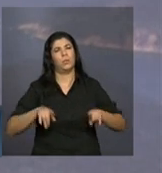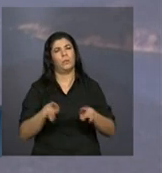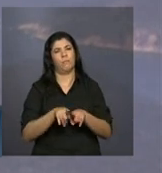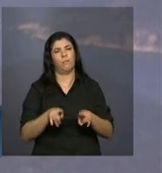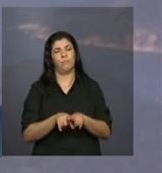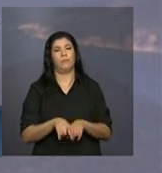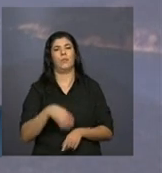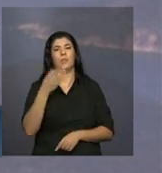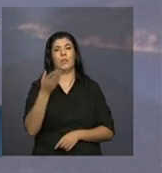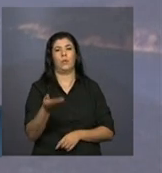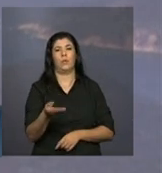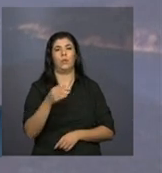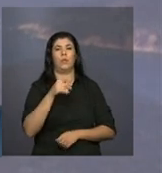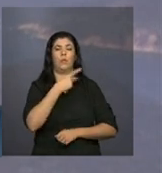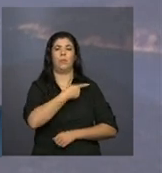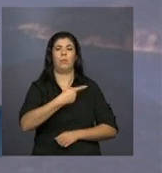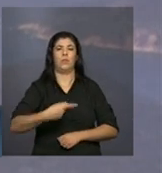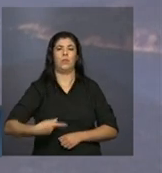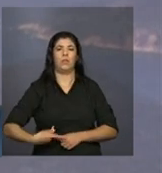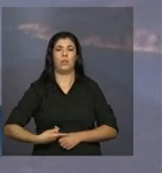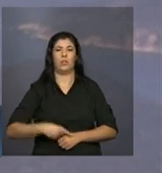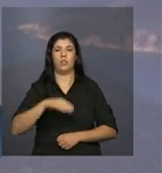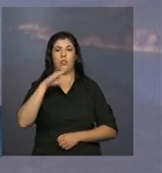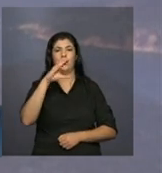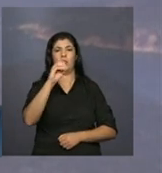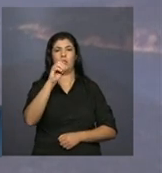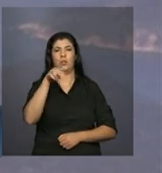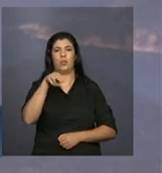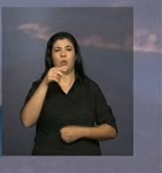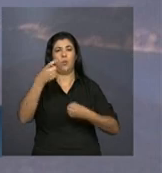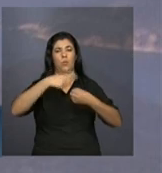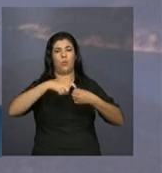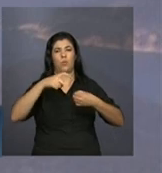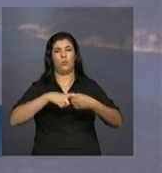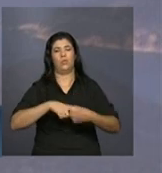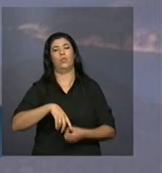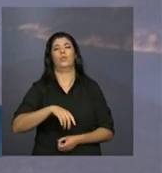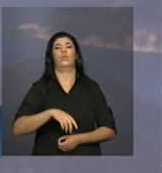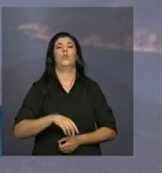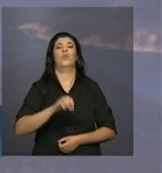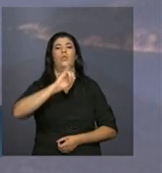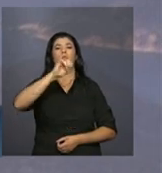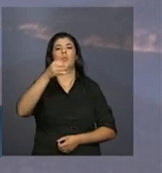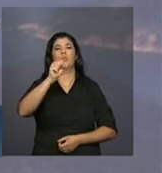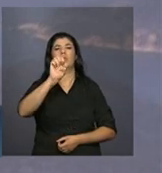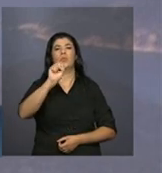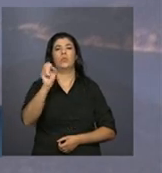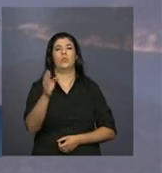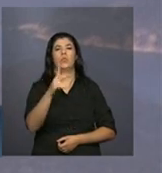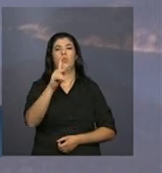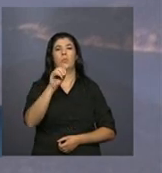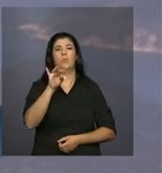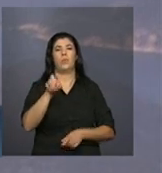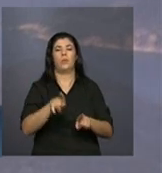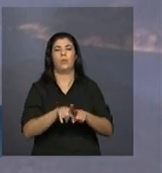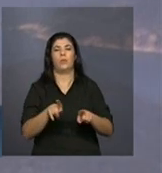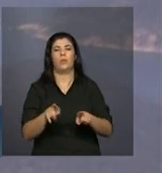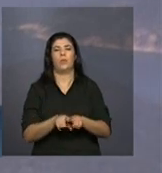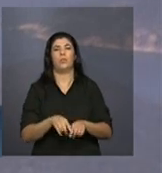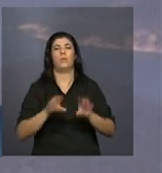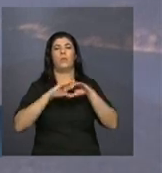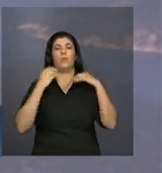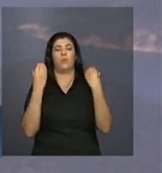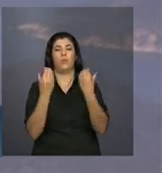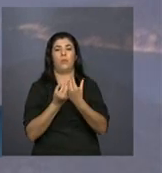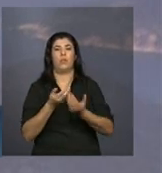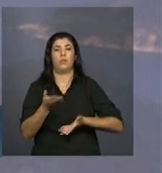O presidente do consórcio Porto Novo, José Renato Ponte. O diretor-presidente da Companhia de Desenvolvimento Urbano